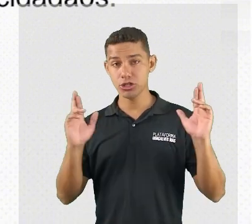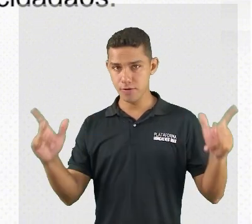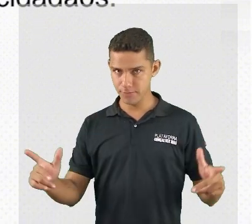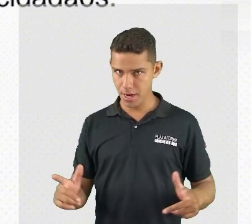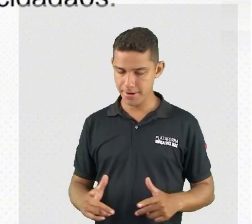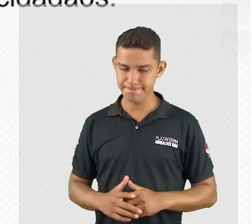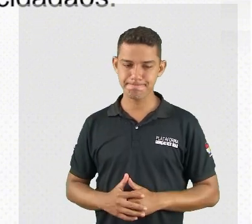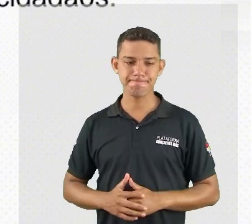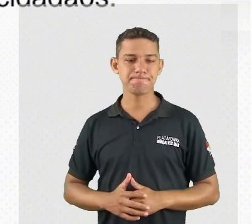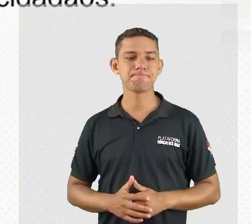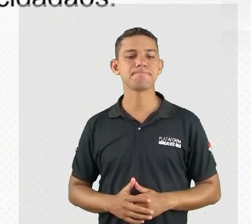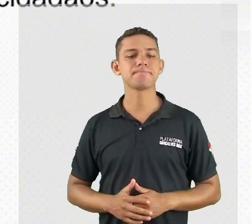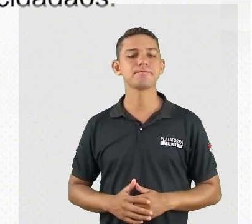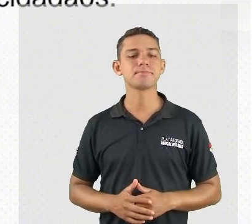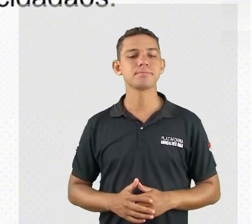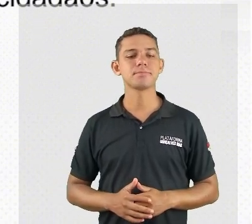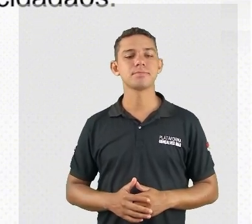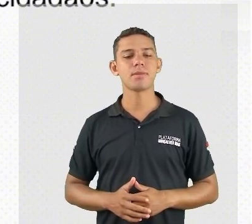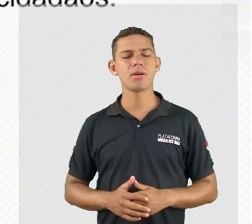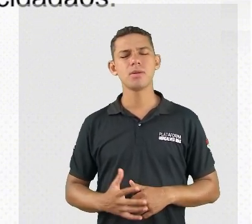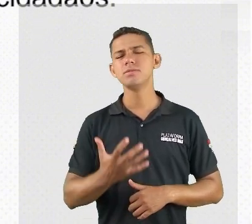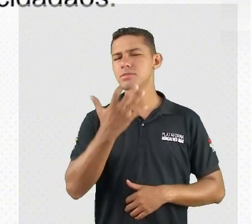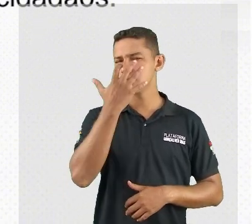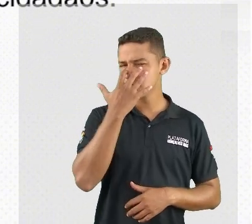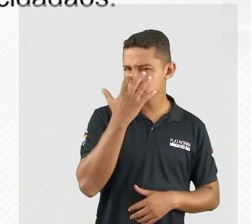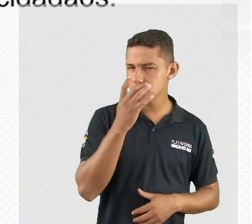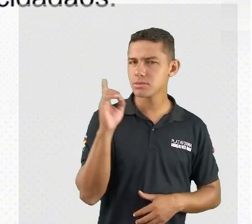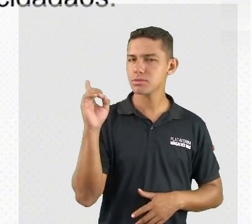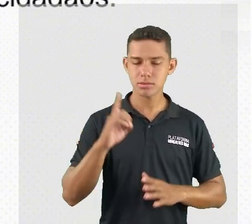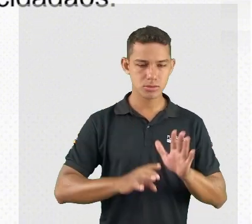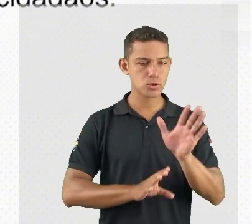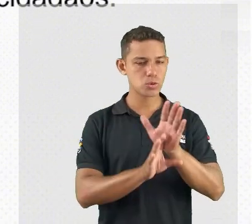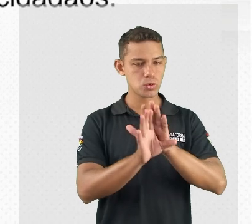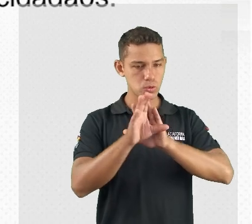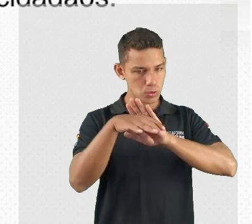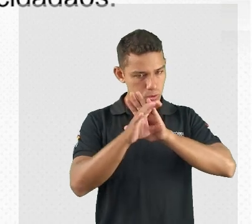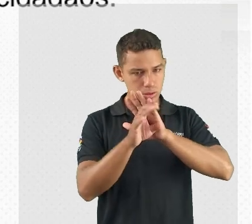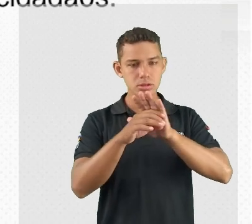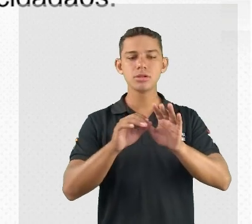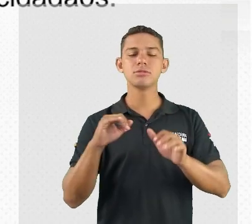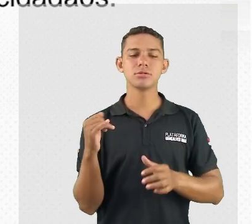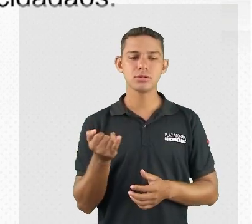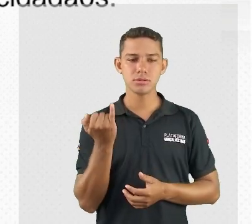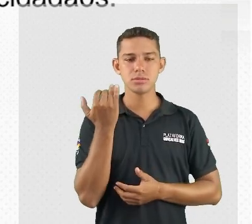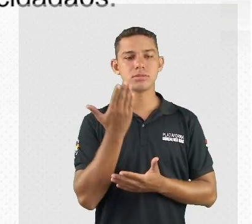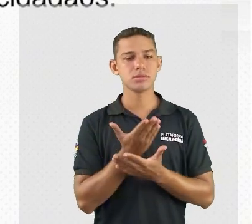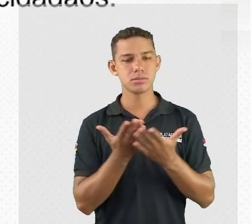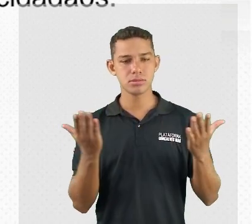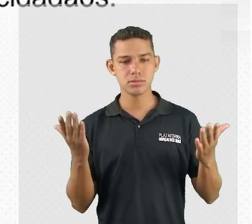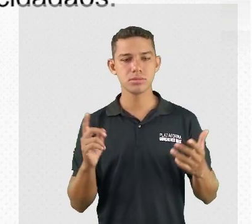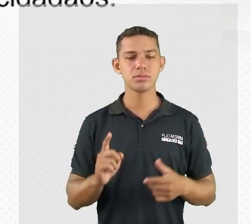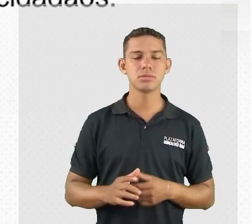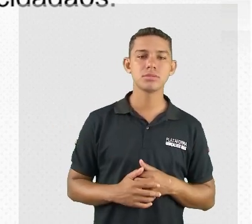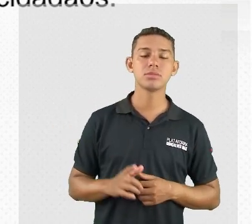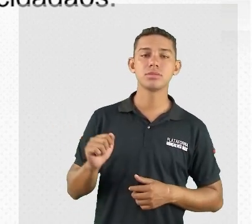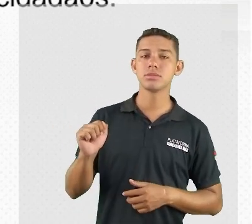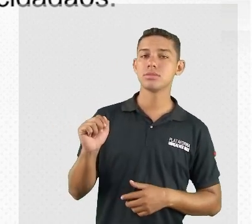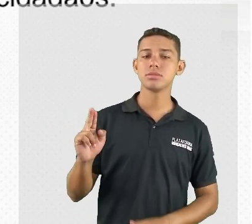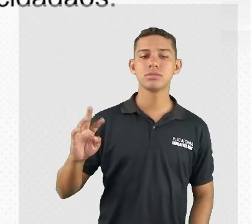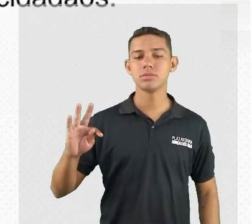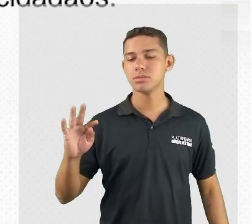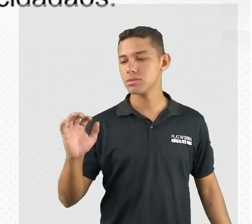Então a gente observa aqui um conceito fundamental para a gente entender a concepção política aristotélica, que é o conceito